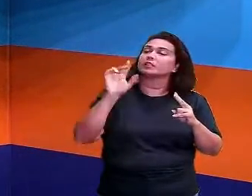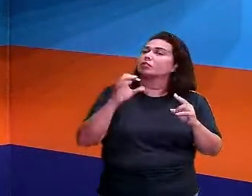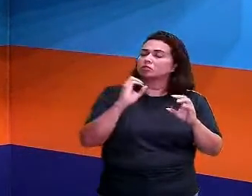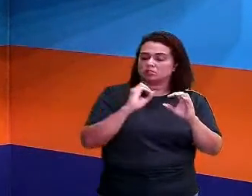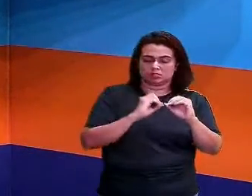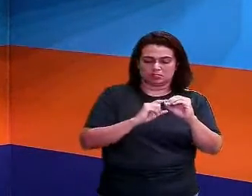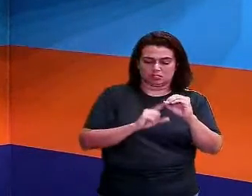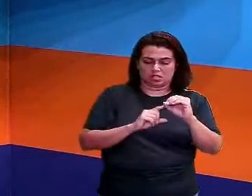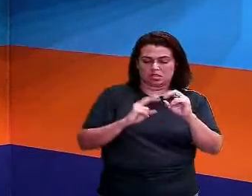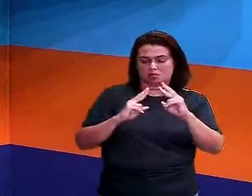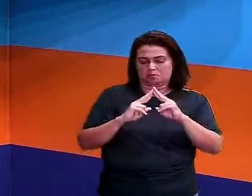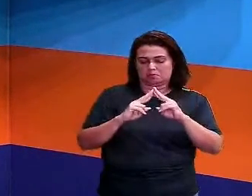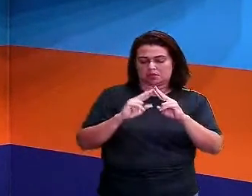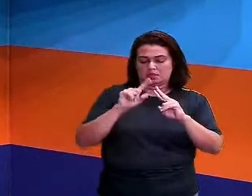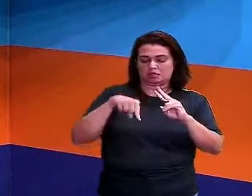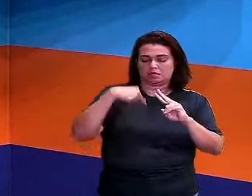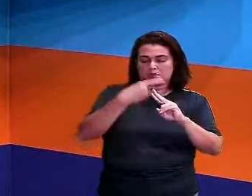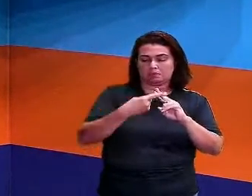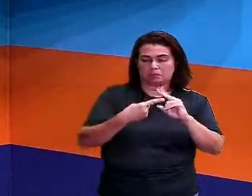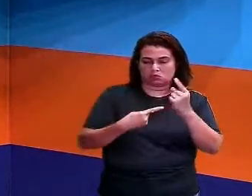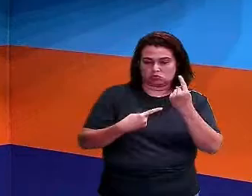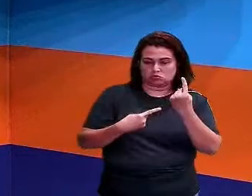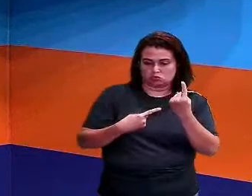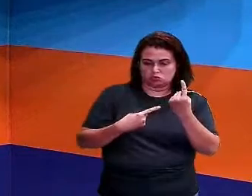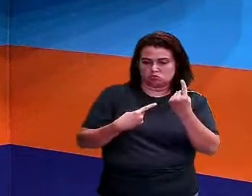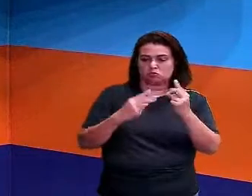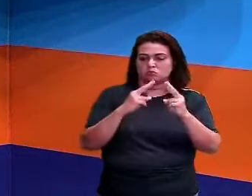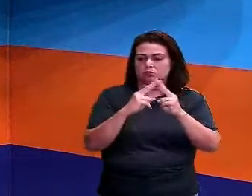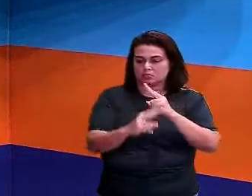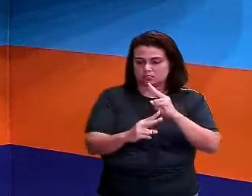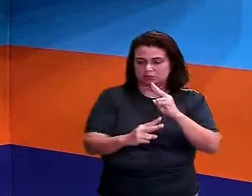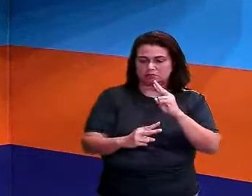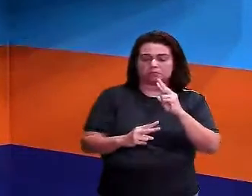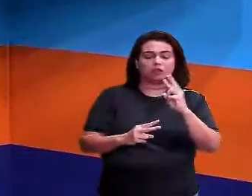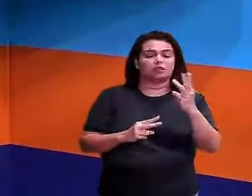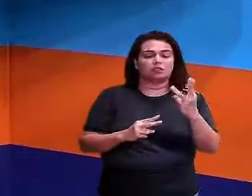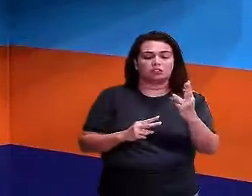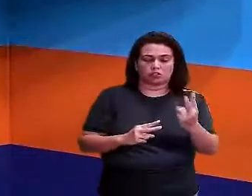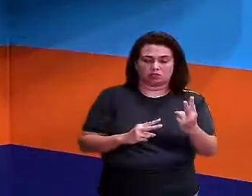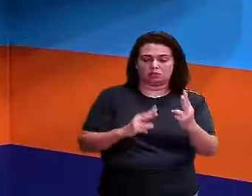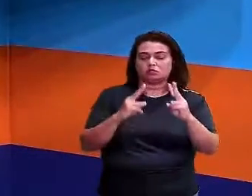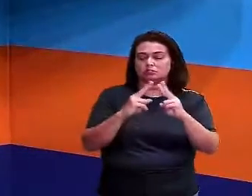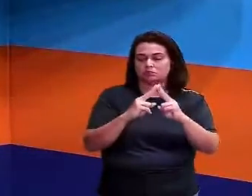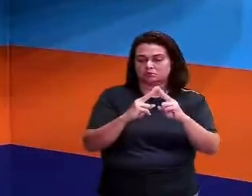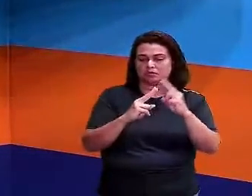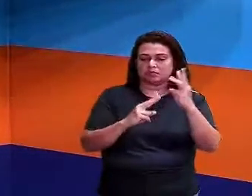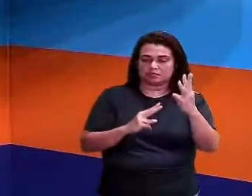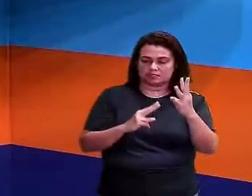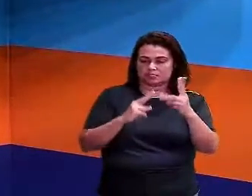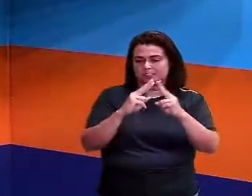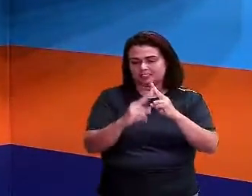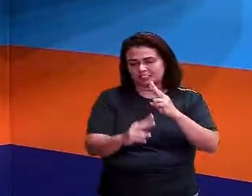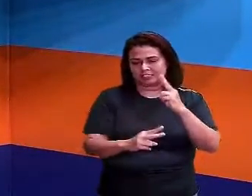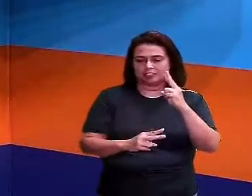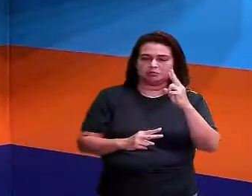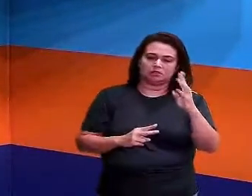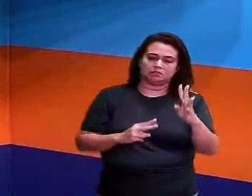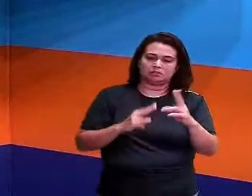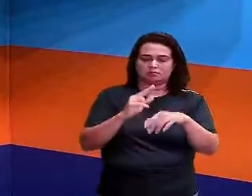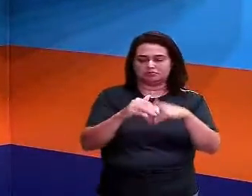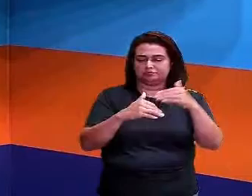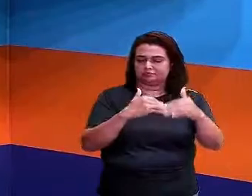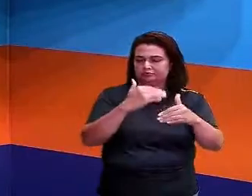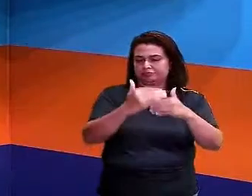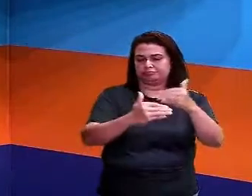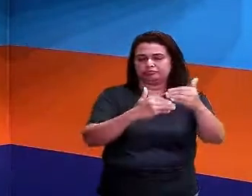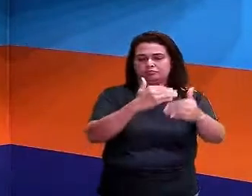sequência. 0 é par, 1 é ímpar, 2 é par, 3 é ímpar, 4 é par, 5 é ímpar, 6 é par. E